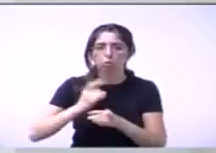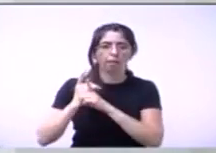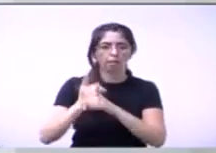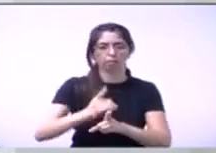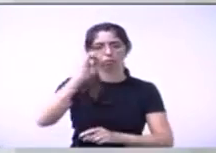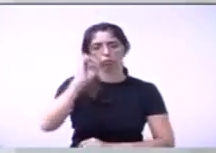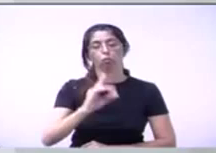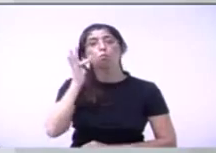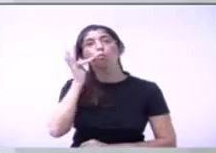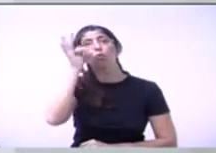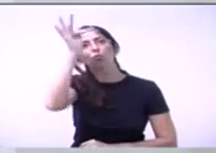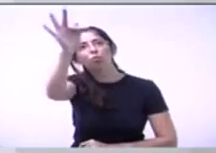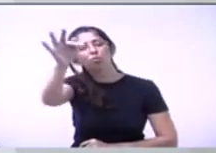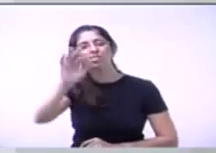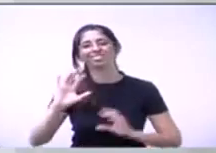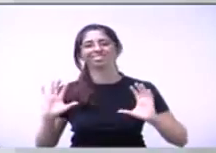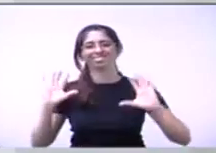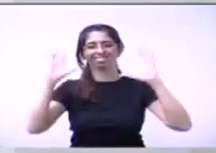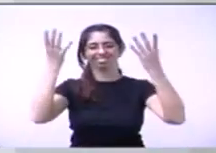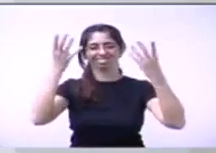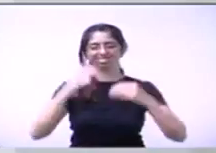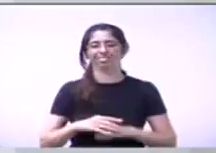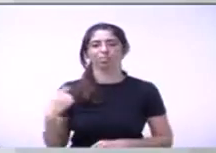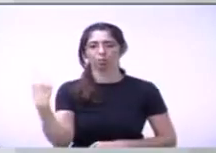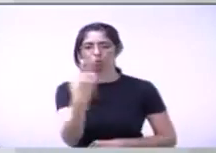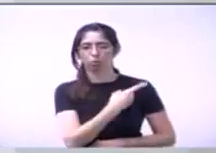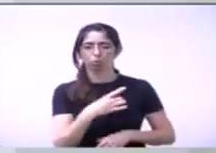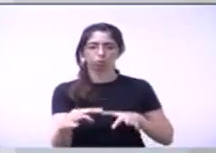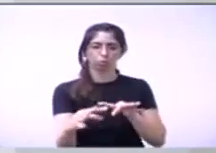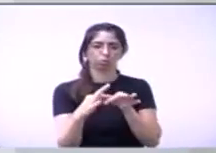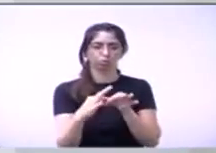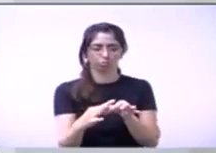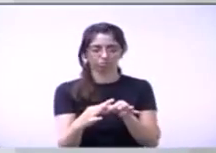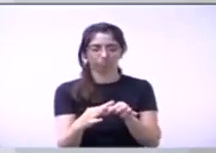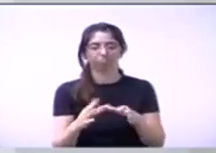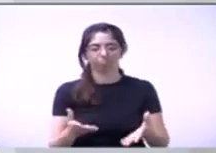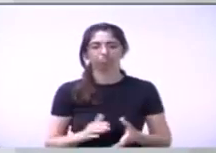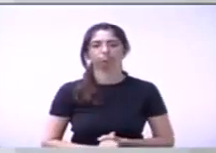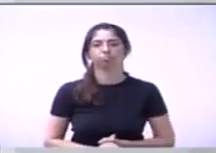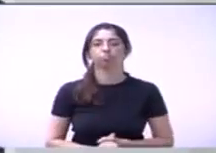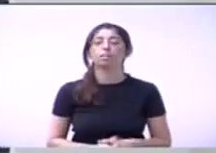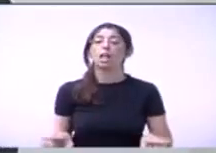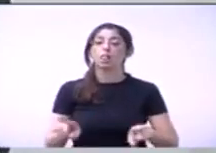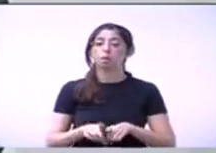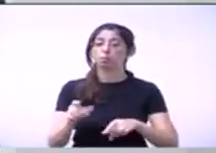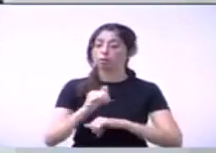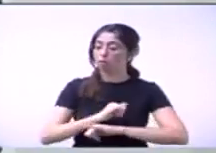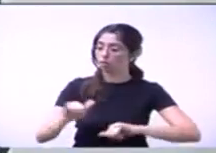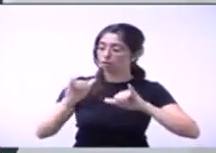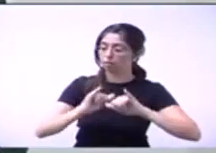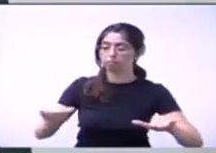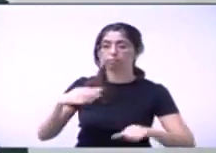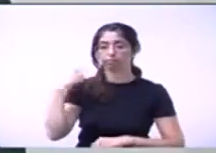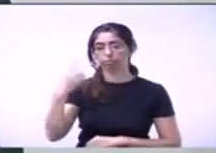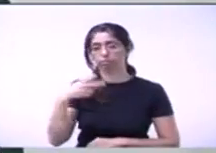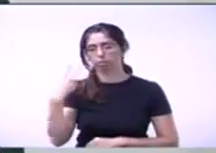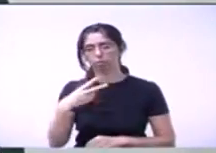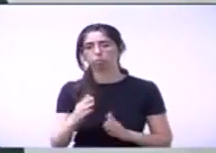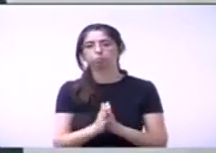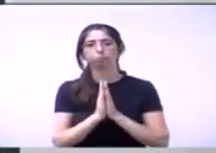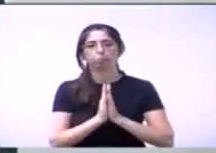que um dia vamos comemorar novas conquistas. E quero deixar aqui, colegas, atendo o clamor dessa